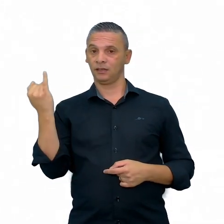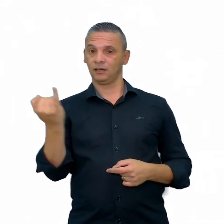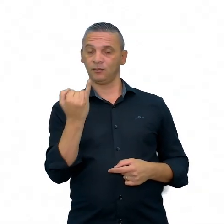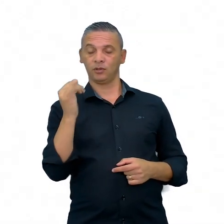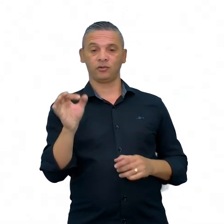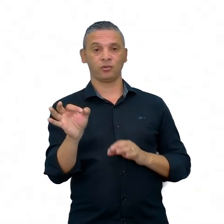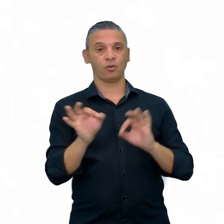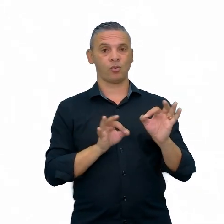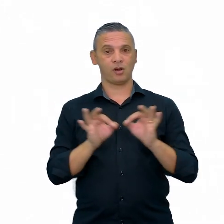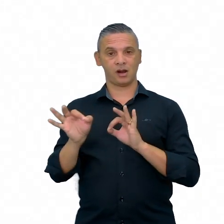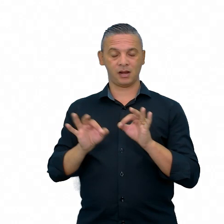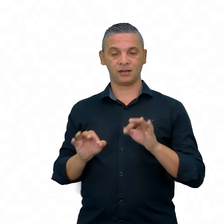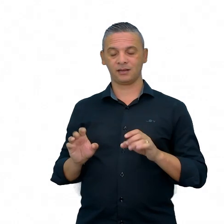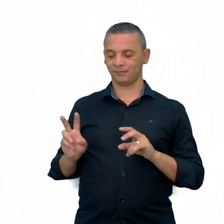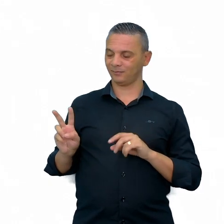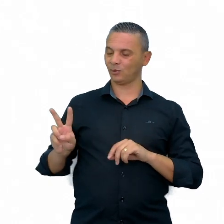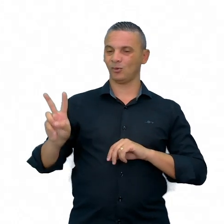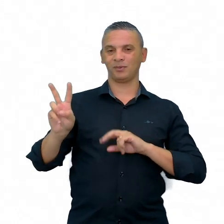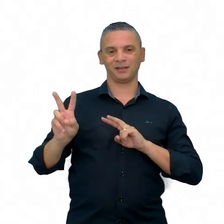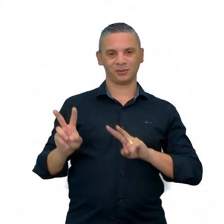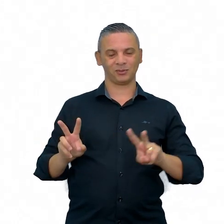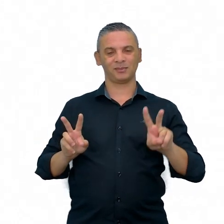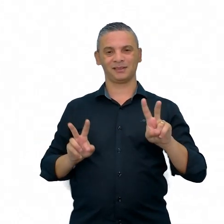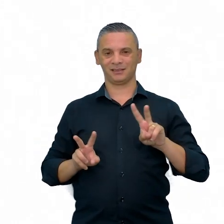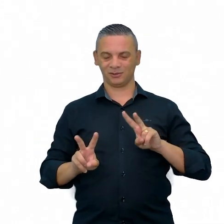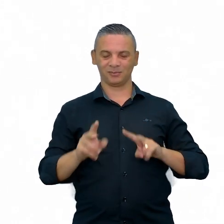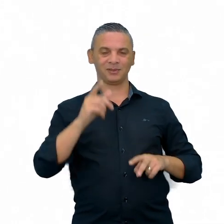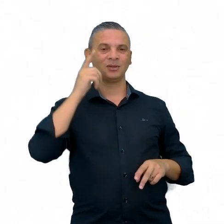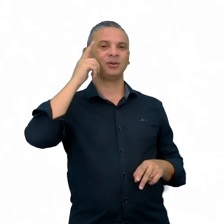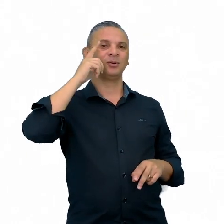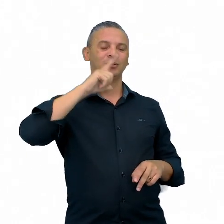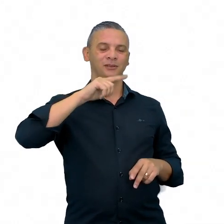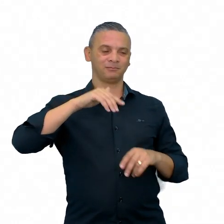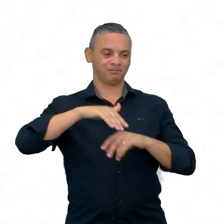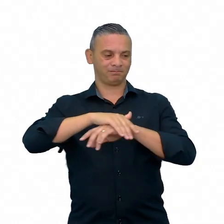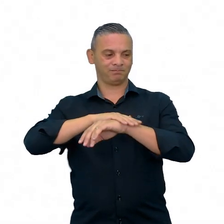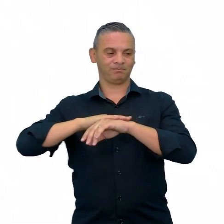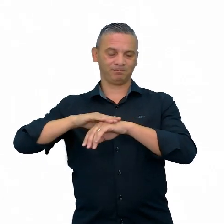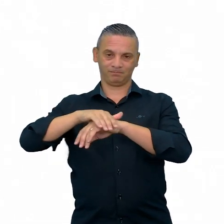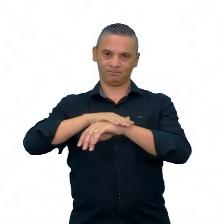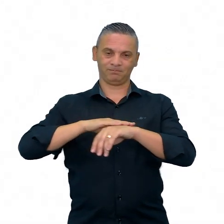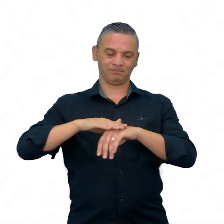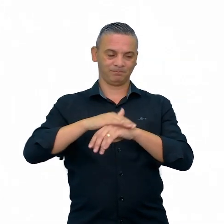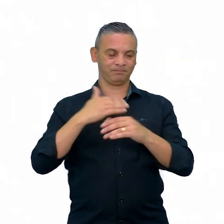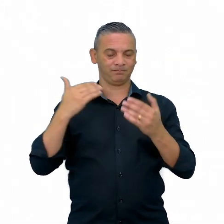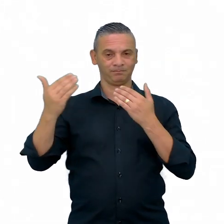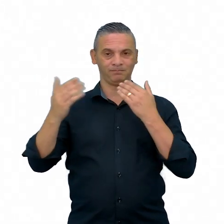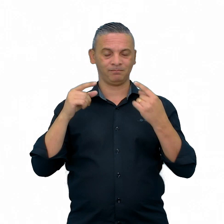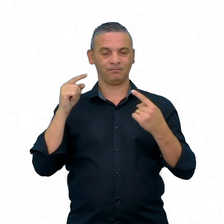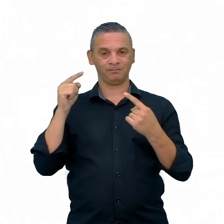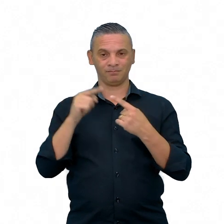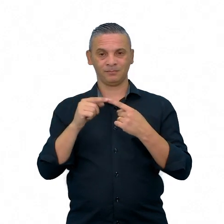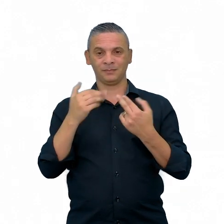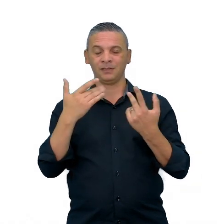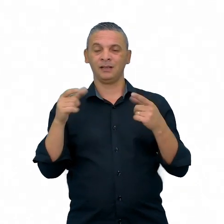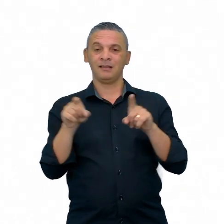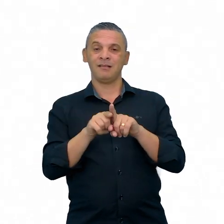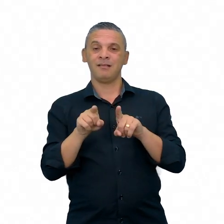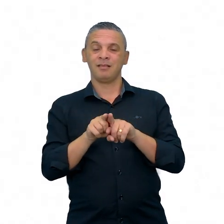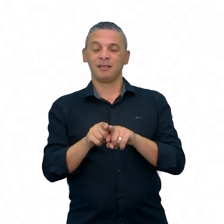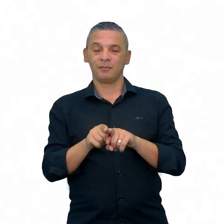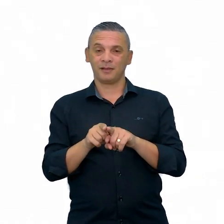organizar essa turma em dupla, para que em dupla eles consigam discutir entre eles, o professor fazer os apontamentos e também